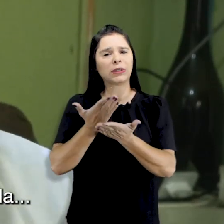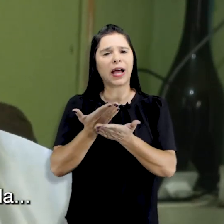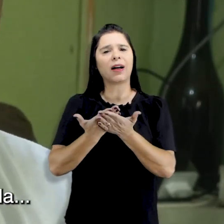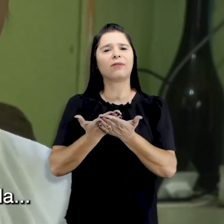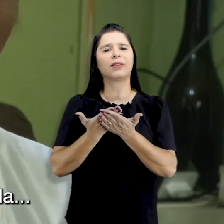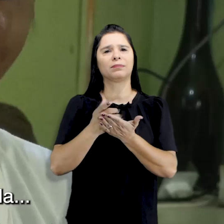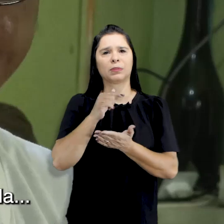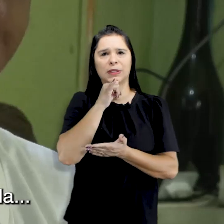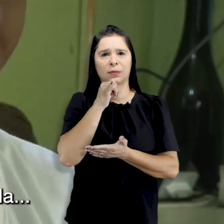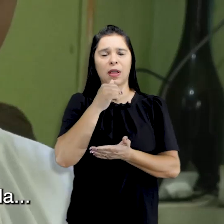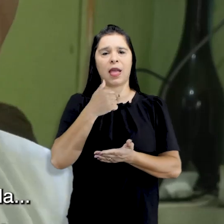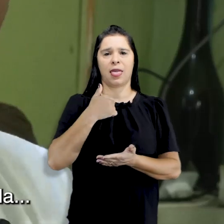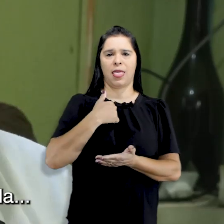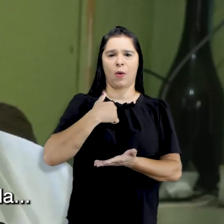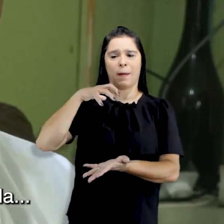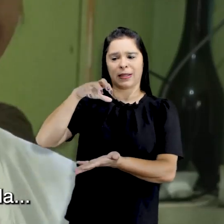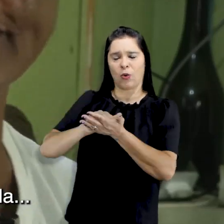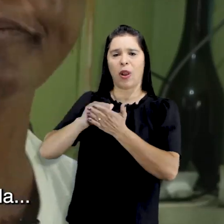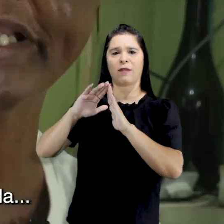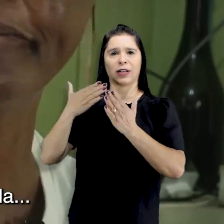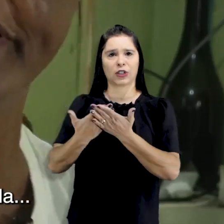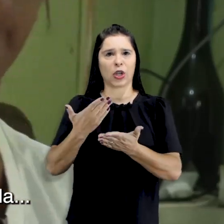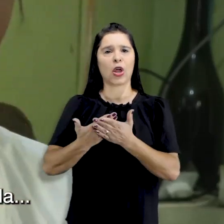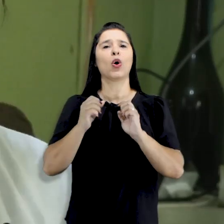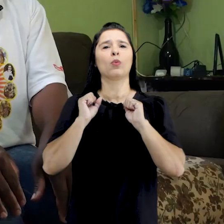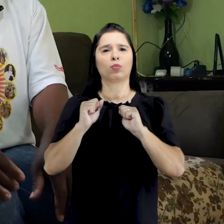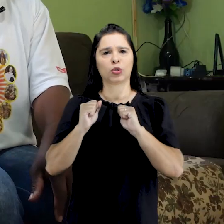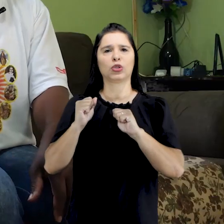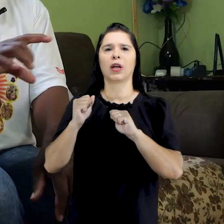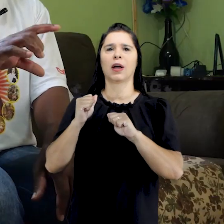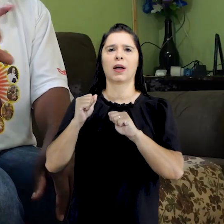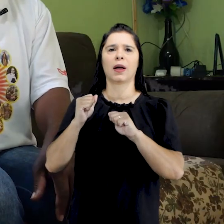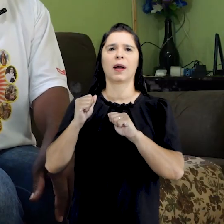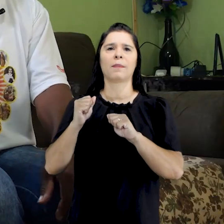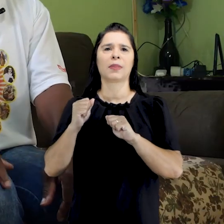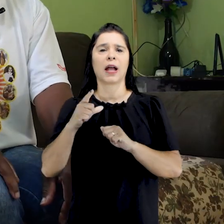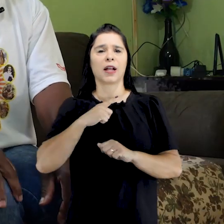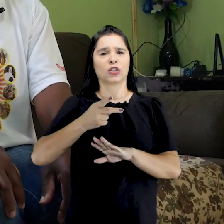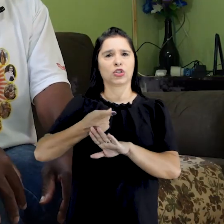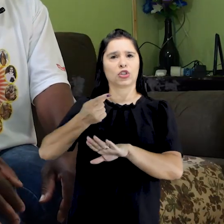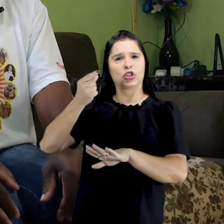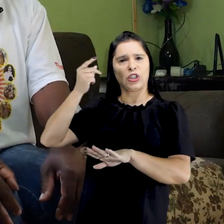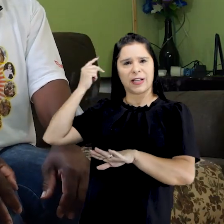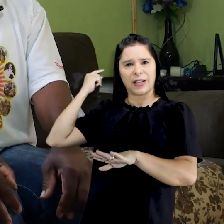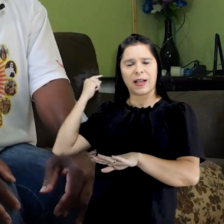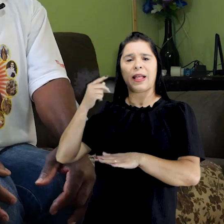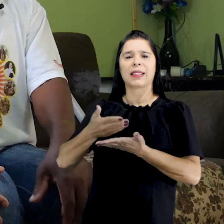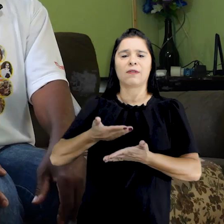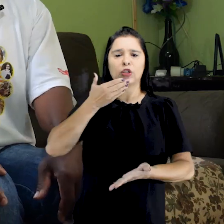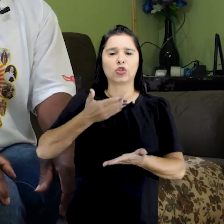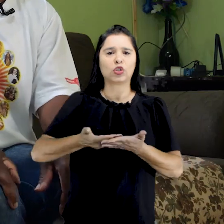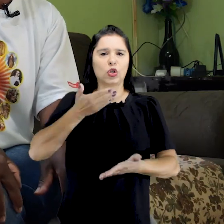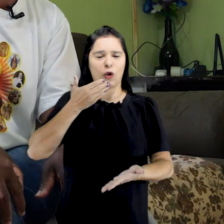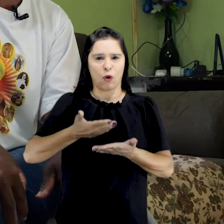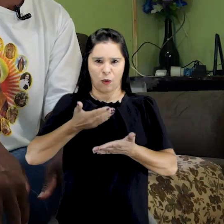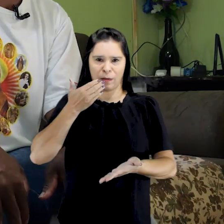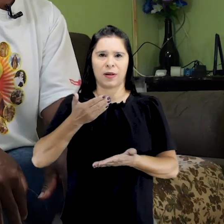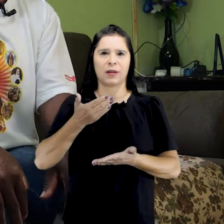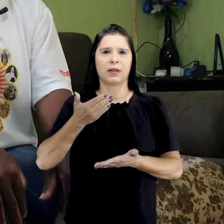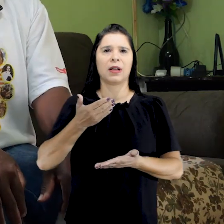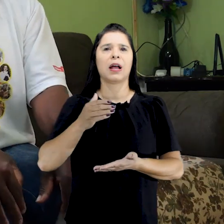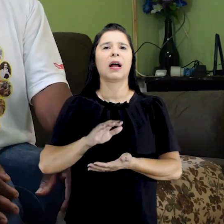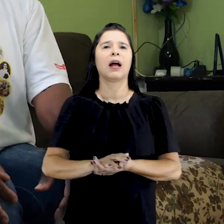igualzinho eu matriculava a gente na escola, a gente não podia participar também que antigamente dava uma sopa nas escolas, né? A gente não podia participar da